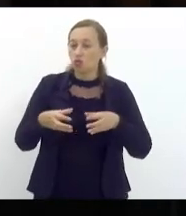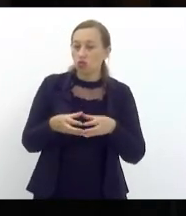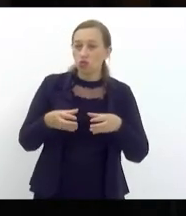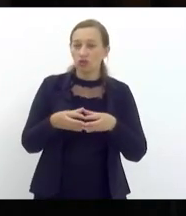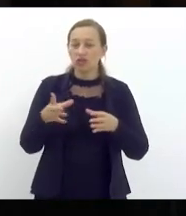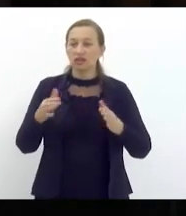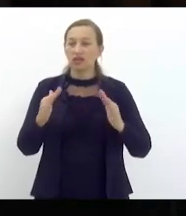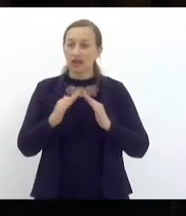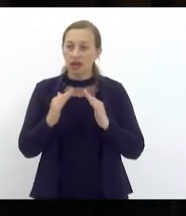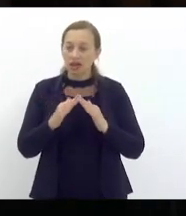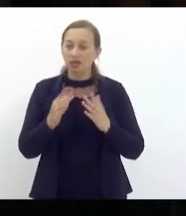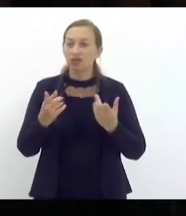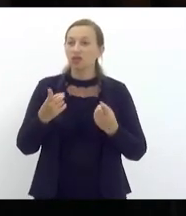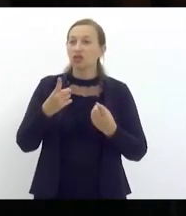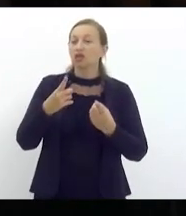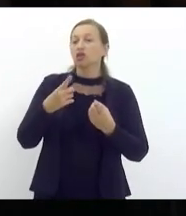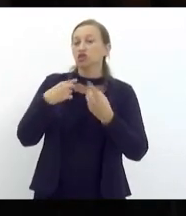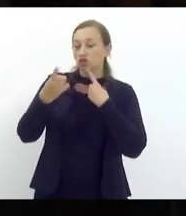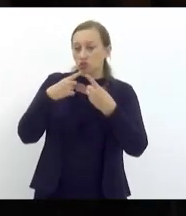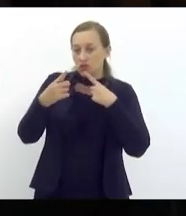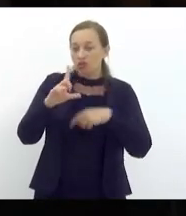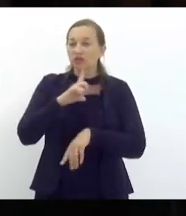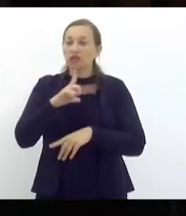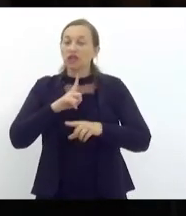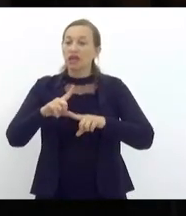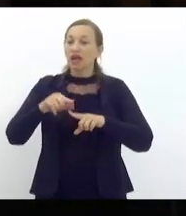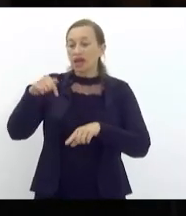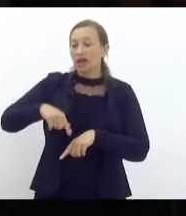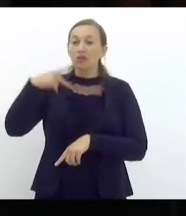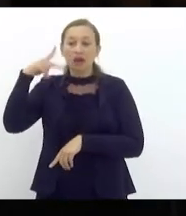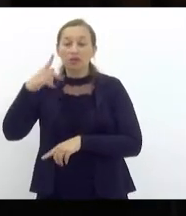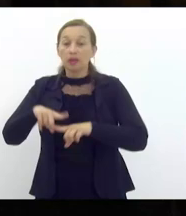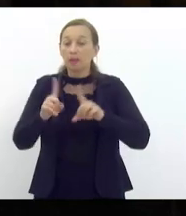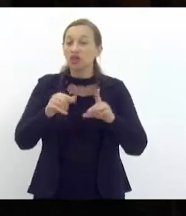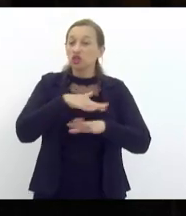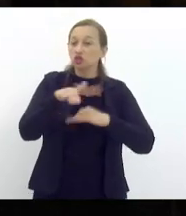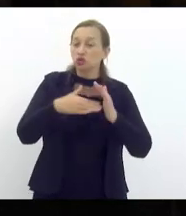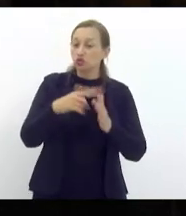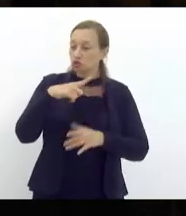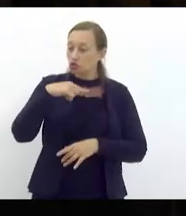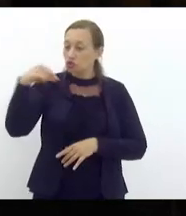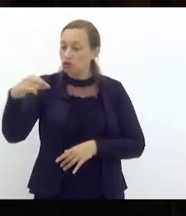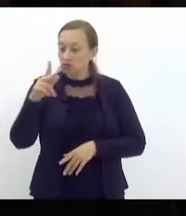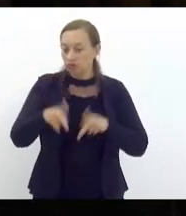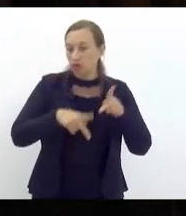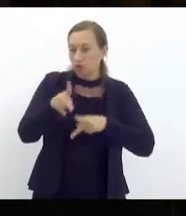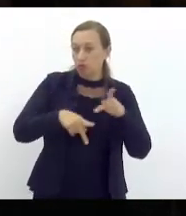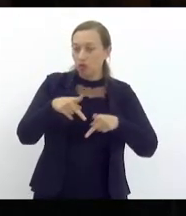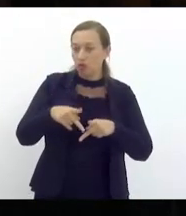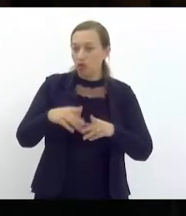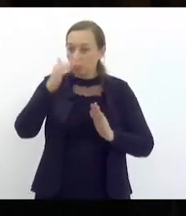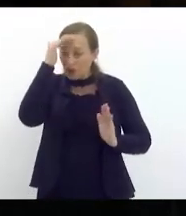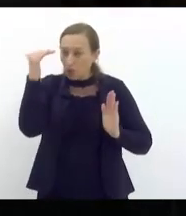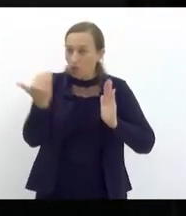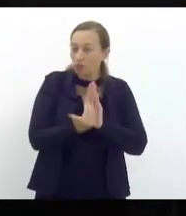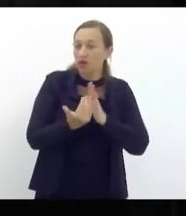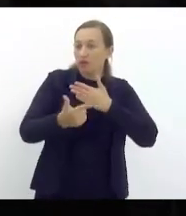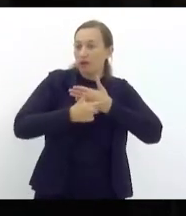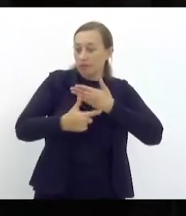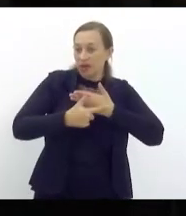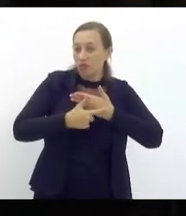as divergências vão existir isso aqui é o Parlamento mas todo mundo foi eleito para cumprir um papel público mas que essa casa seja